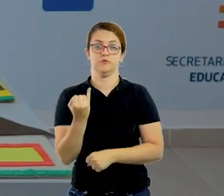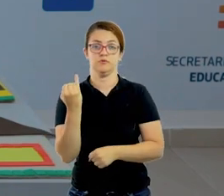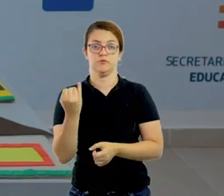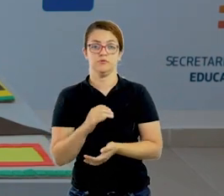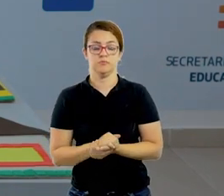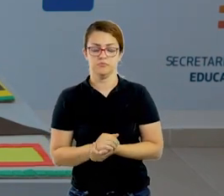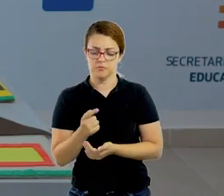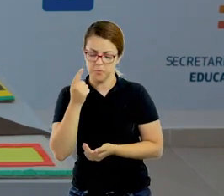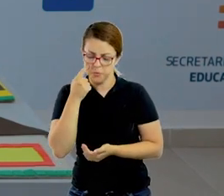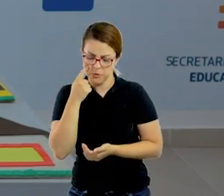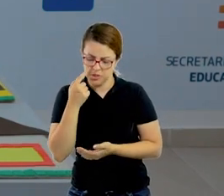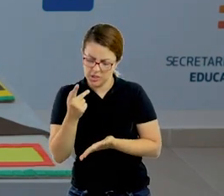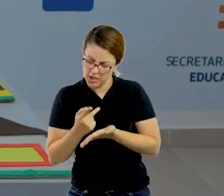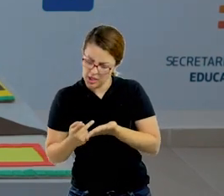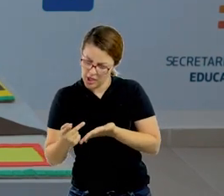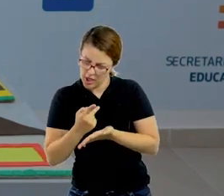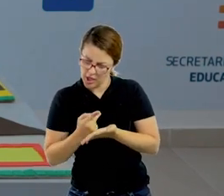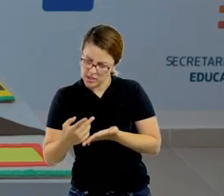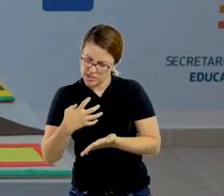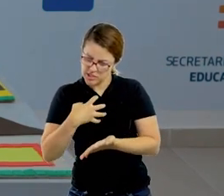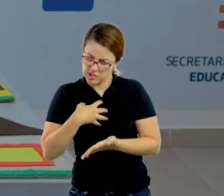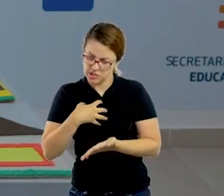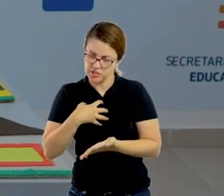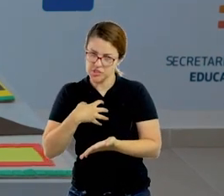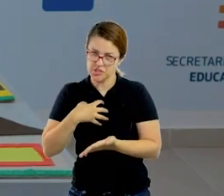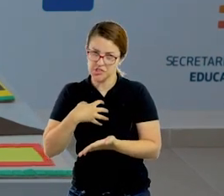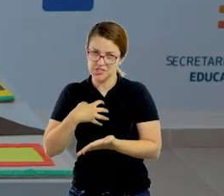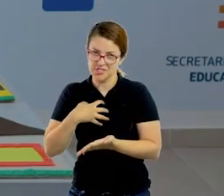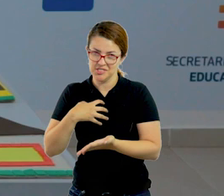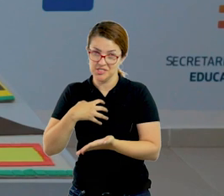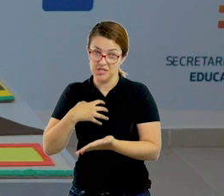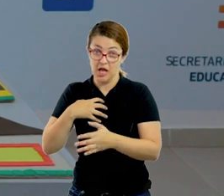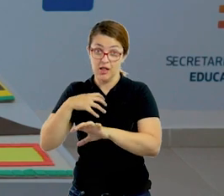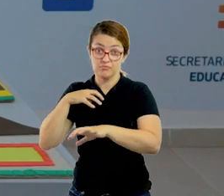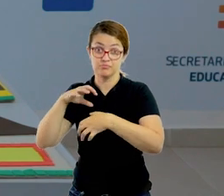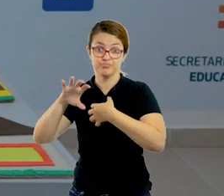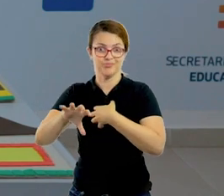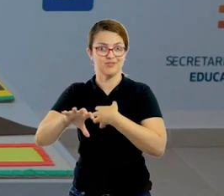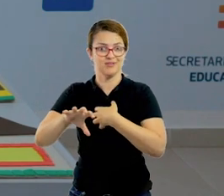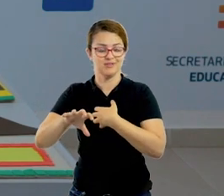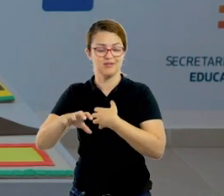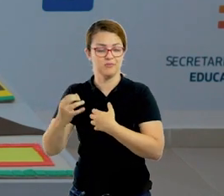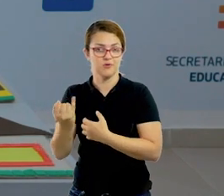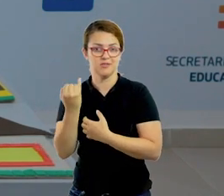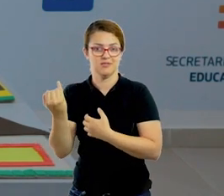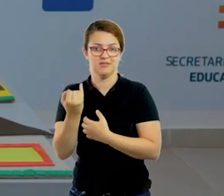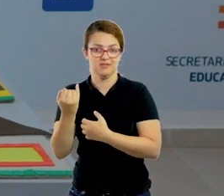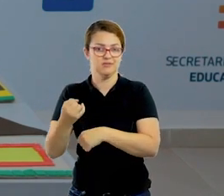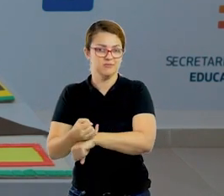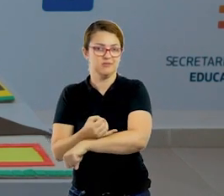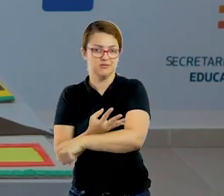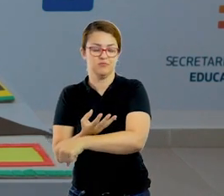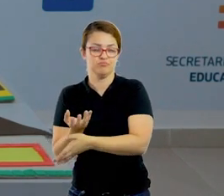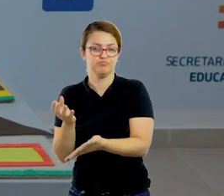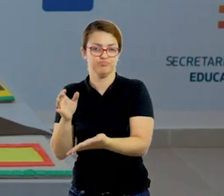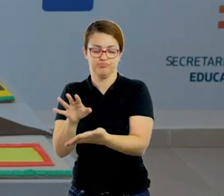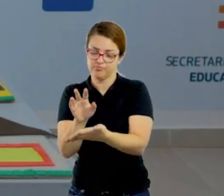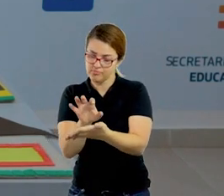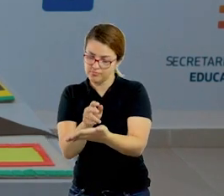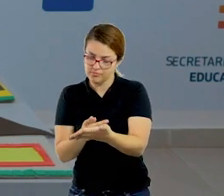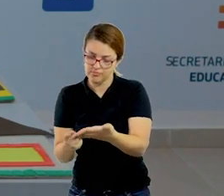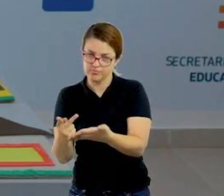importante, porque é através do desenho que ela coloca toda a sua emoção, ela se expressa através do desenho. Então, isso é muito importante. Então, aqui